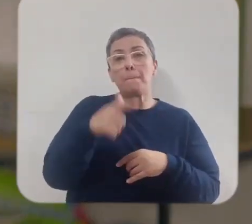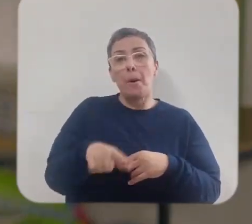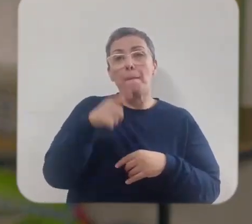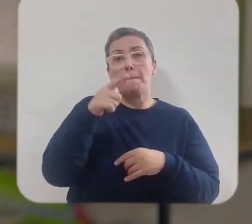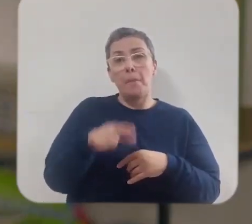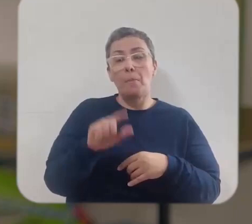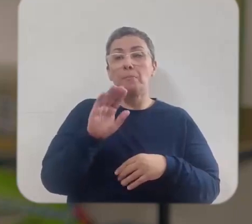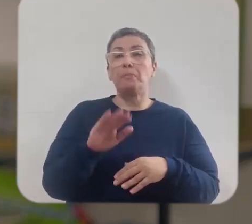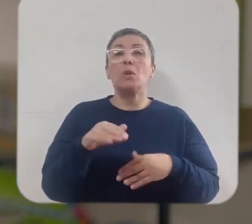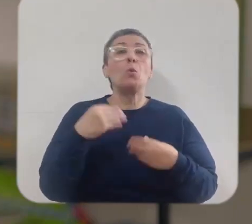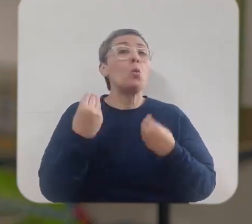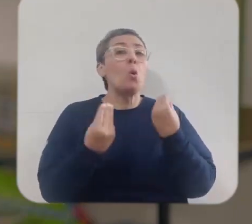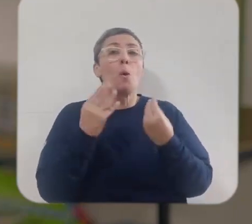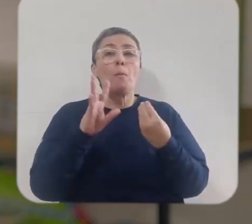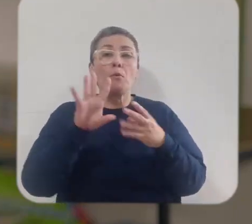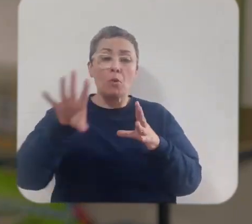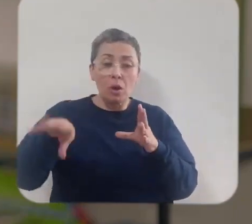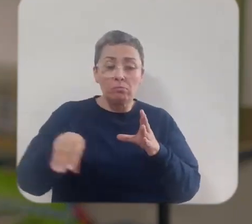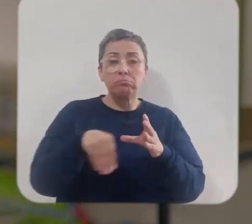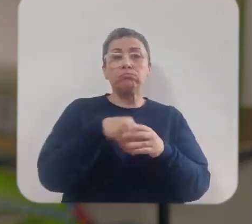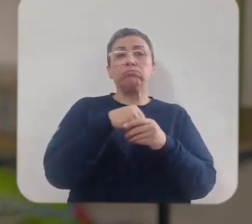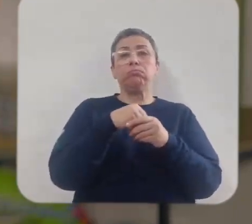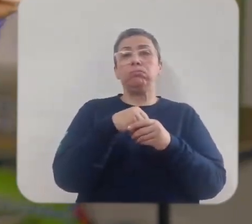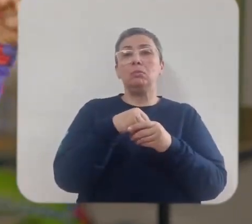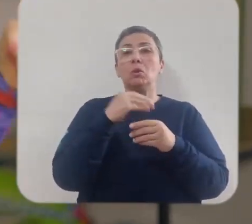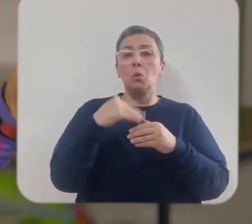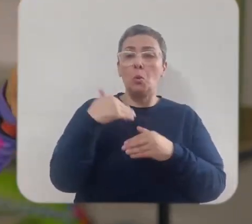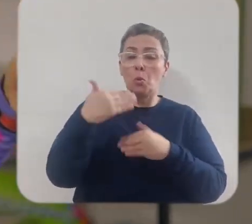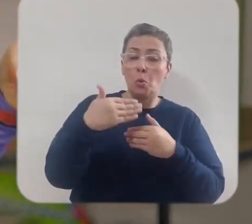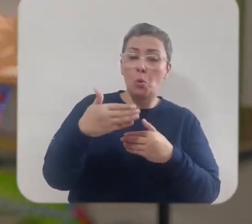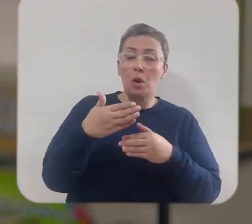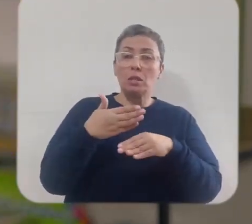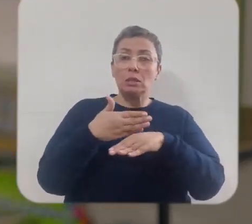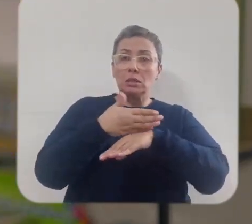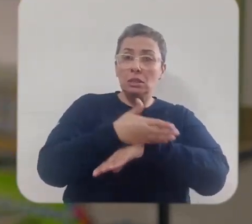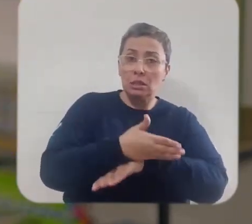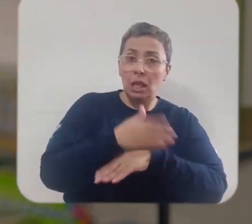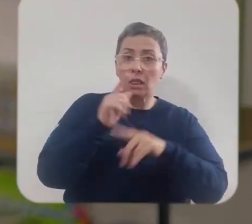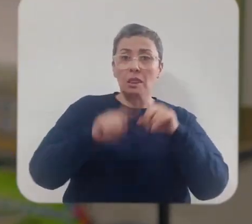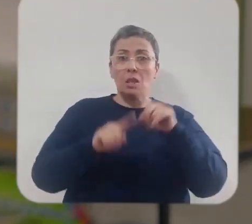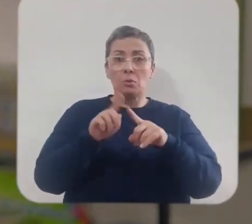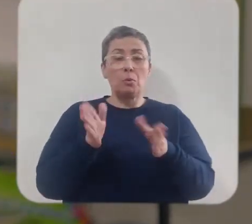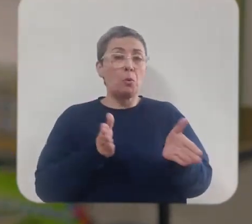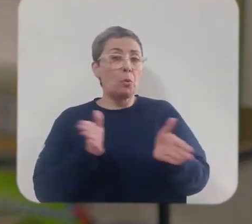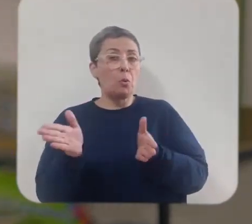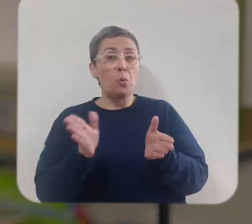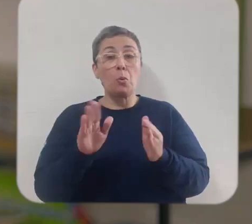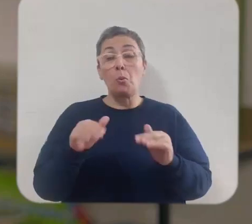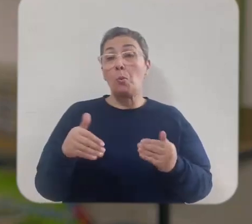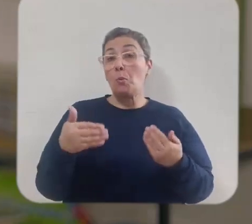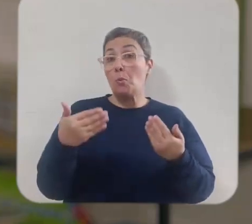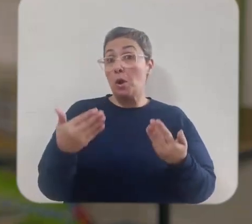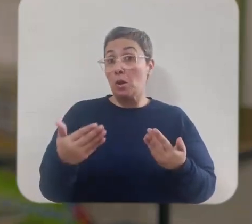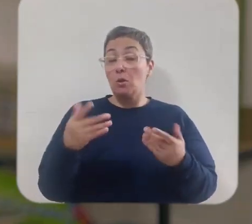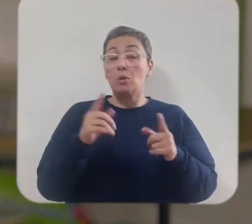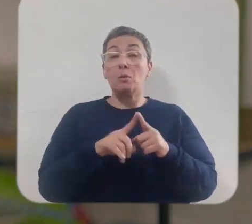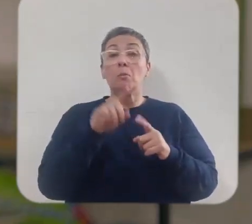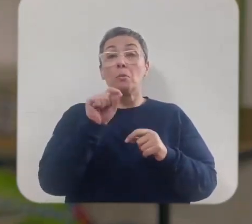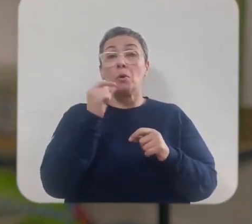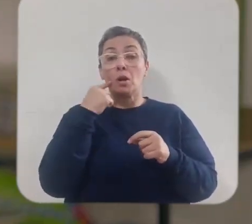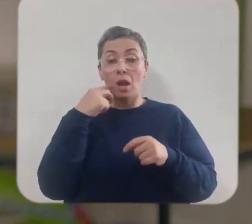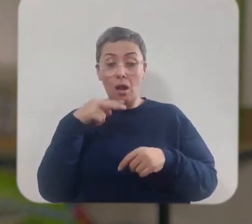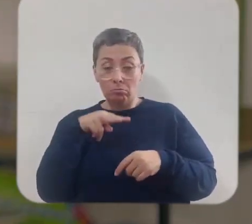repetição. Quando que eu vou incluir nesse processo de acesso e recurso de acessibilidade? Quando